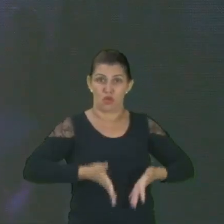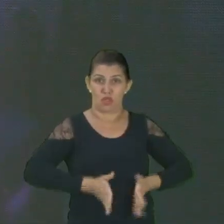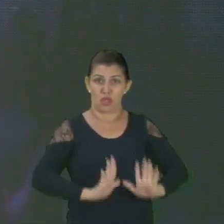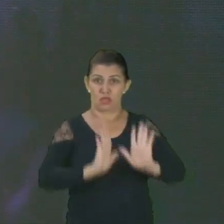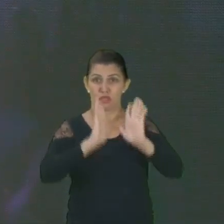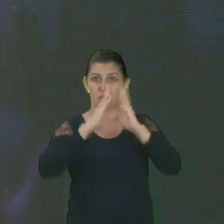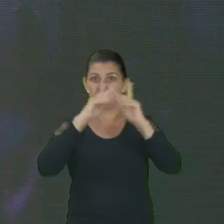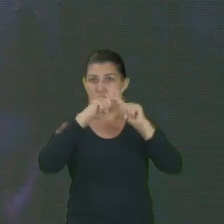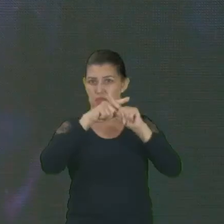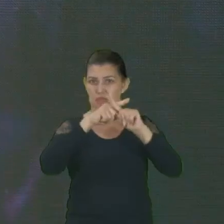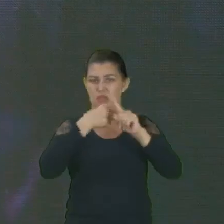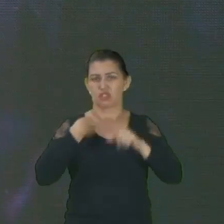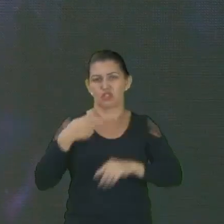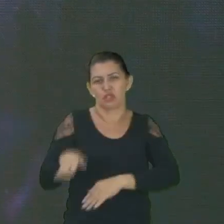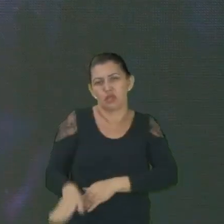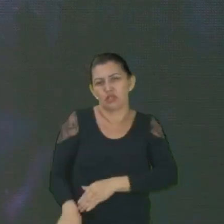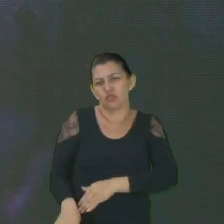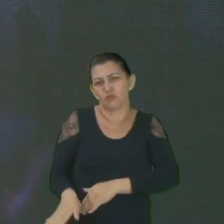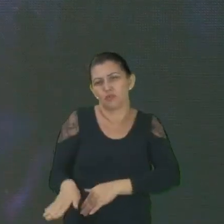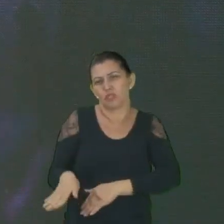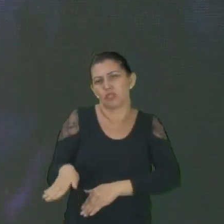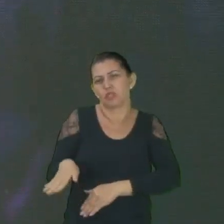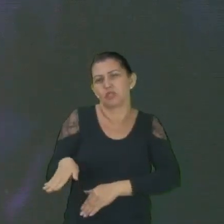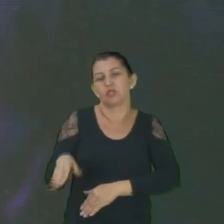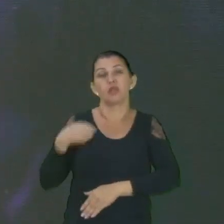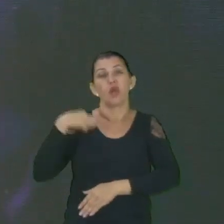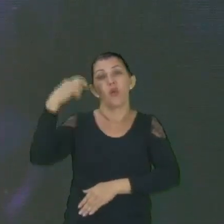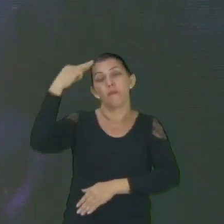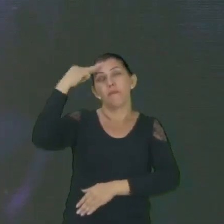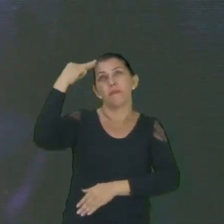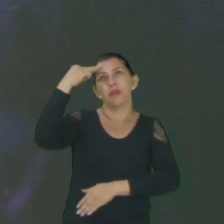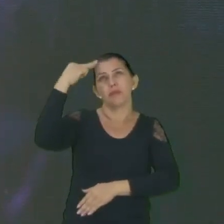mas desde pequenininho eu estou na igreja. Minhas primeiras memórias